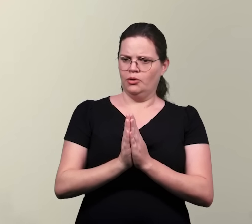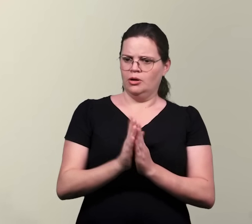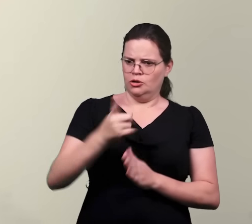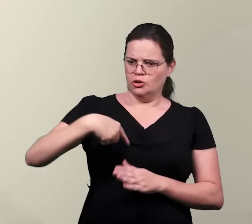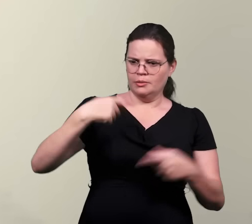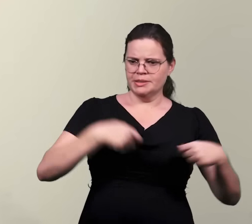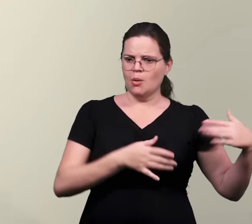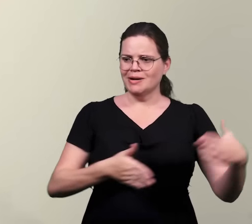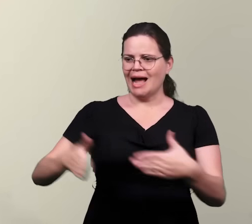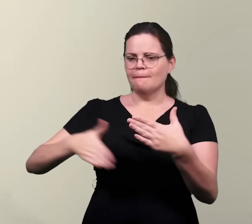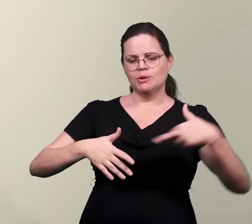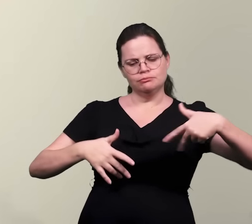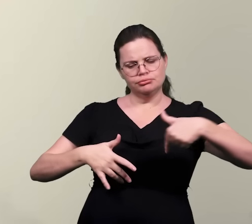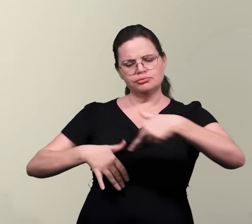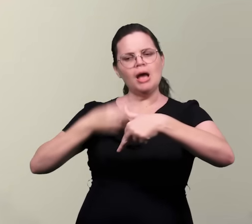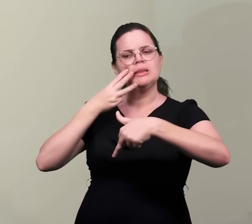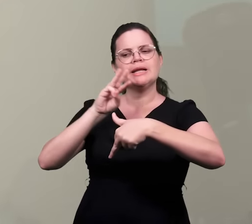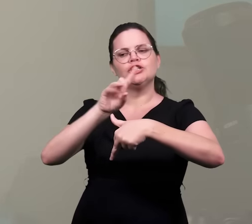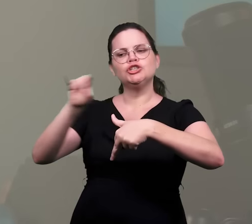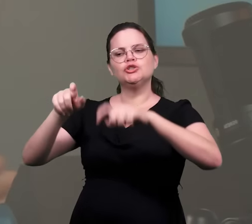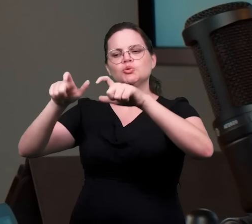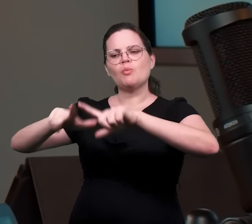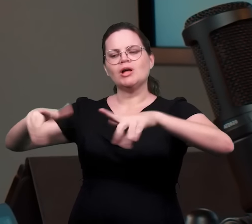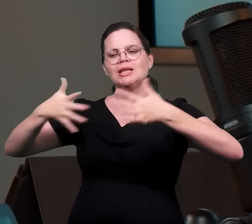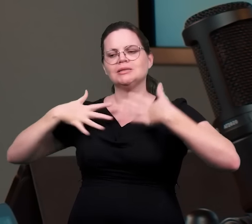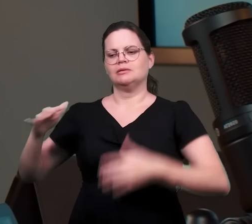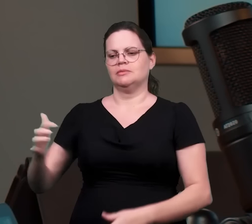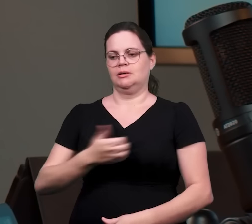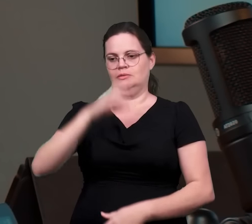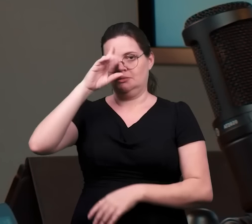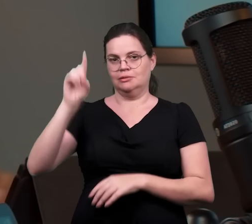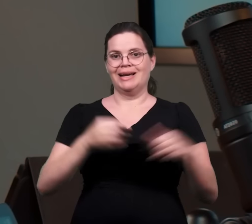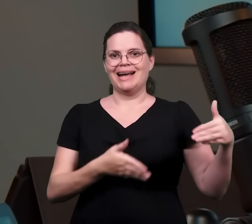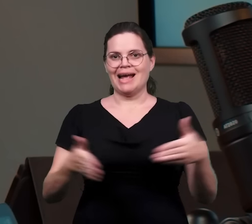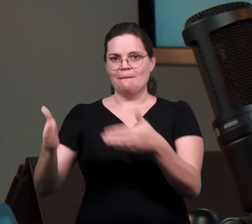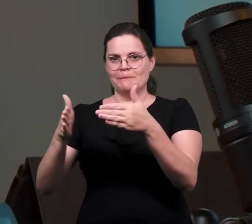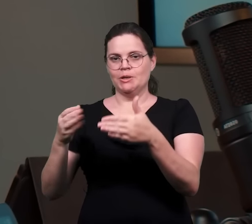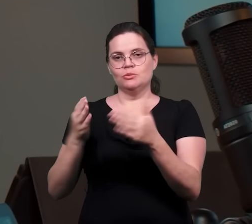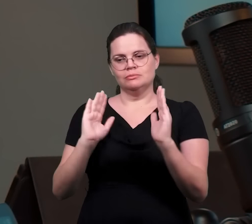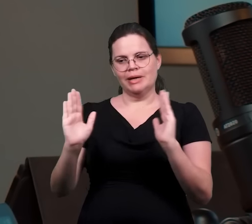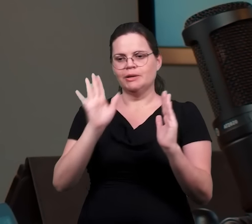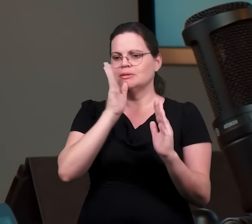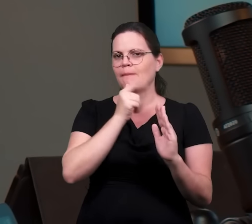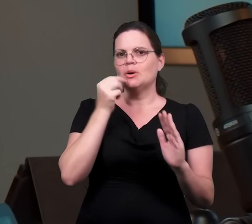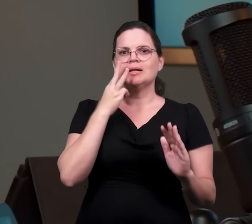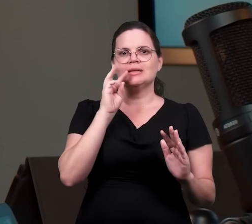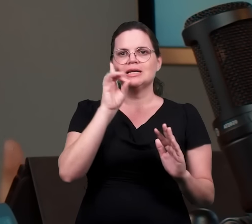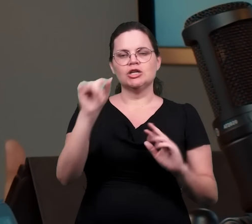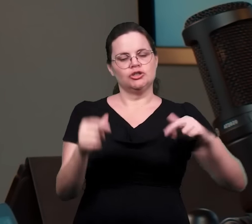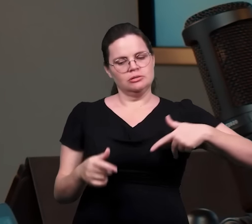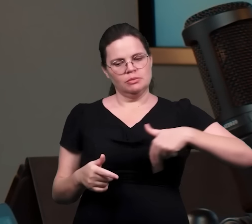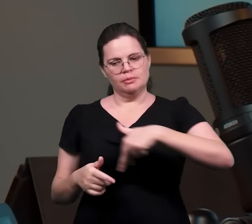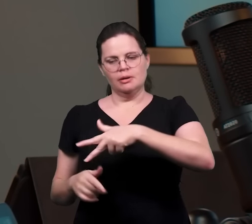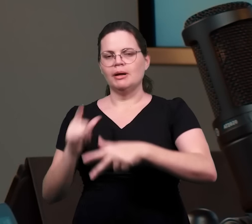dias para o deserto, para que sacrifiquemos ao Senhor nosso Deus. Caminho de 3 dias, há uma profecia aí, né, pastor Alexandre Paulino? Esse